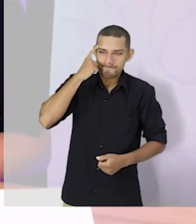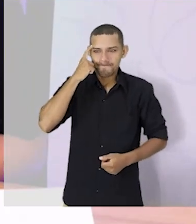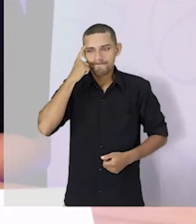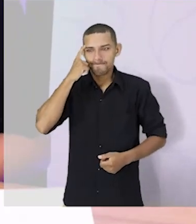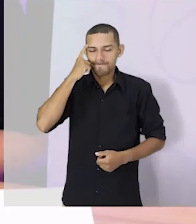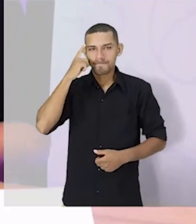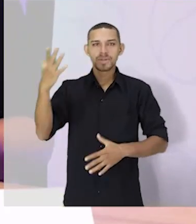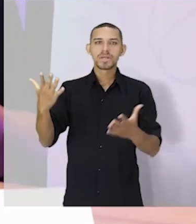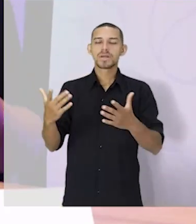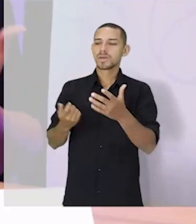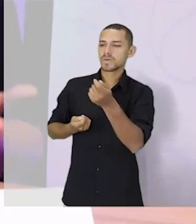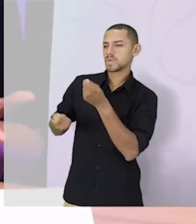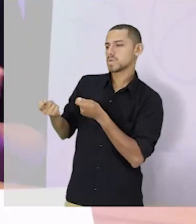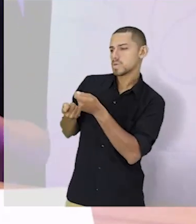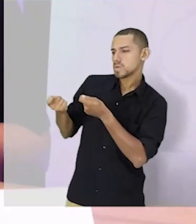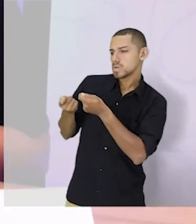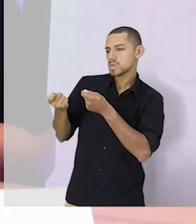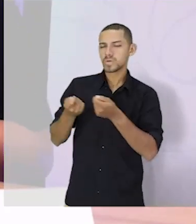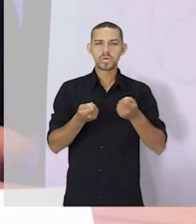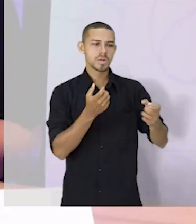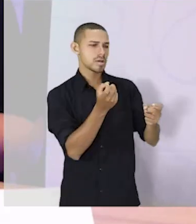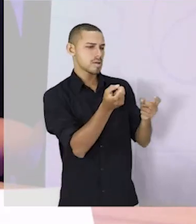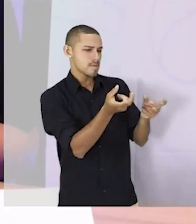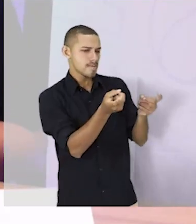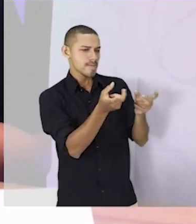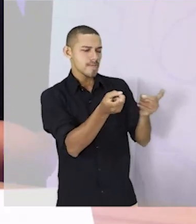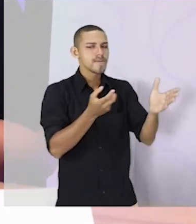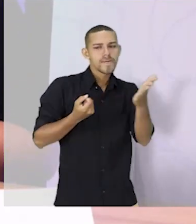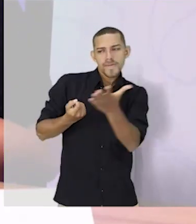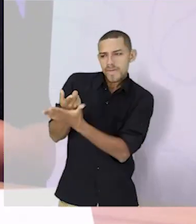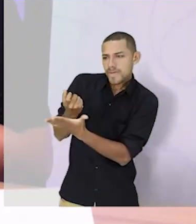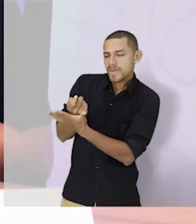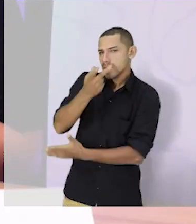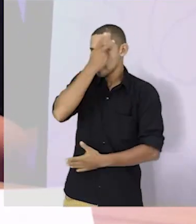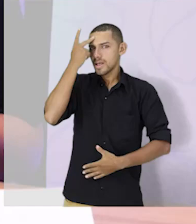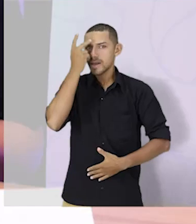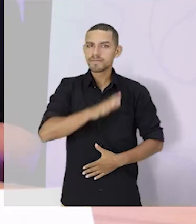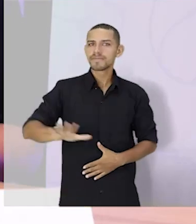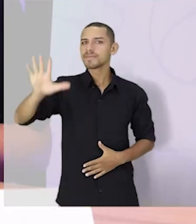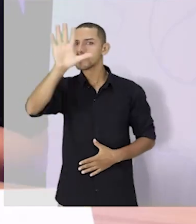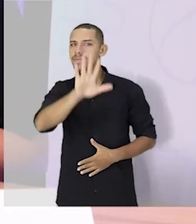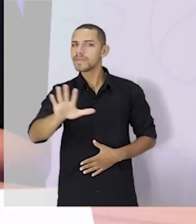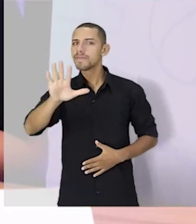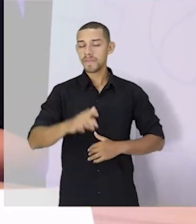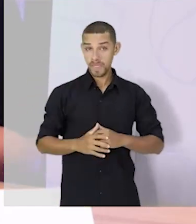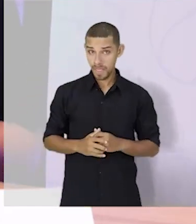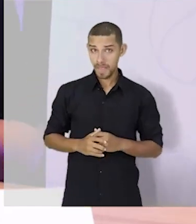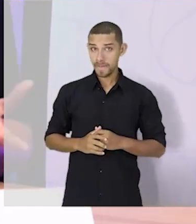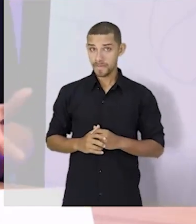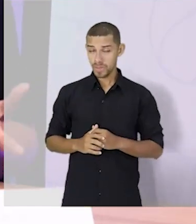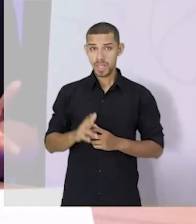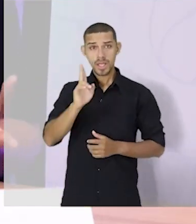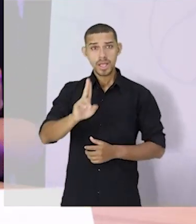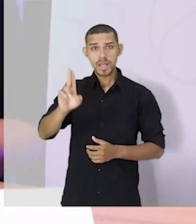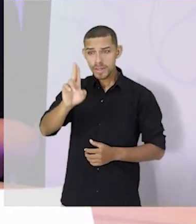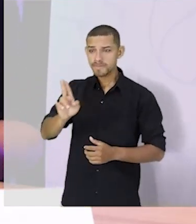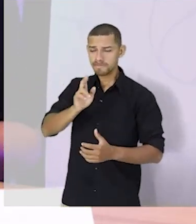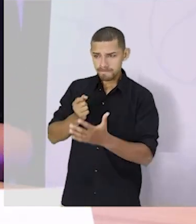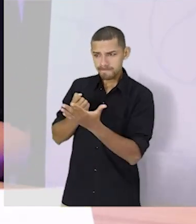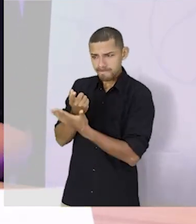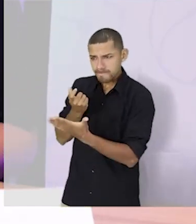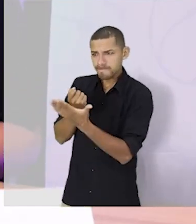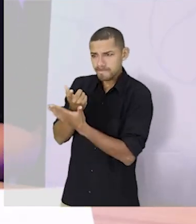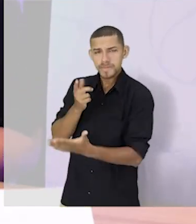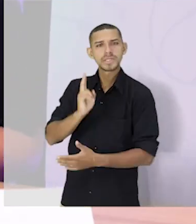e serviços entre as pessoas e a comunidade. E a forma mais comum de consumo é a compra. Porém,